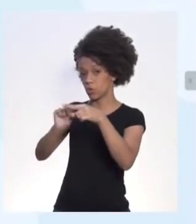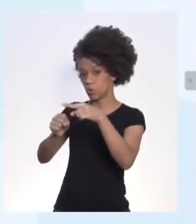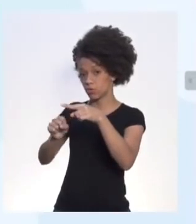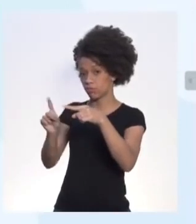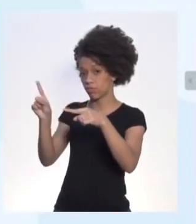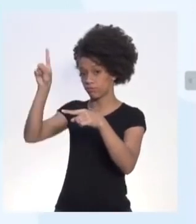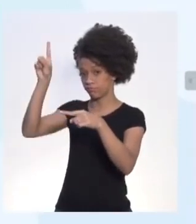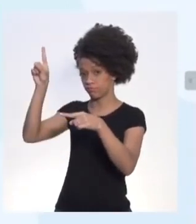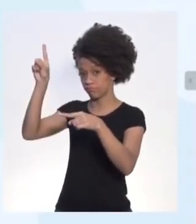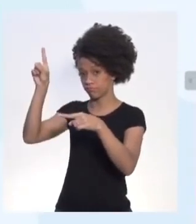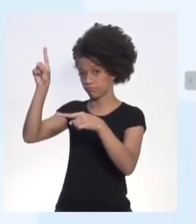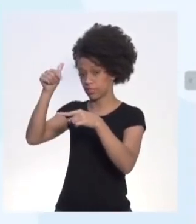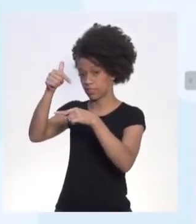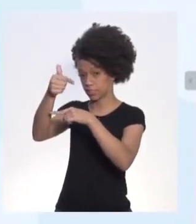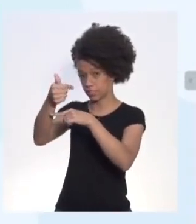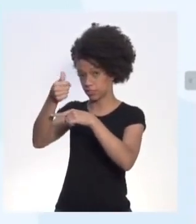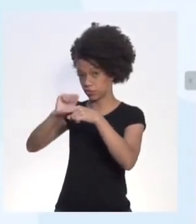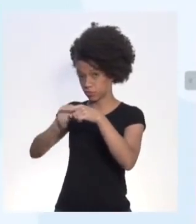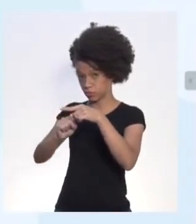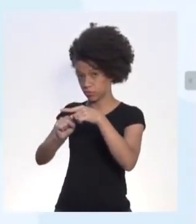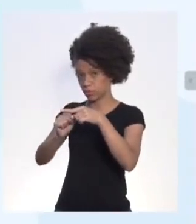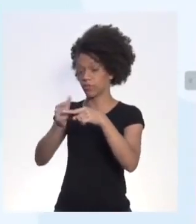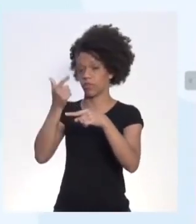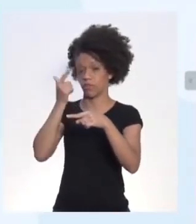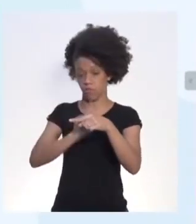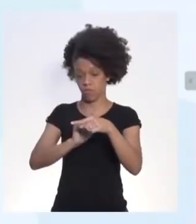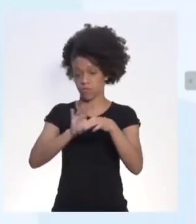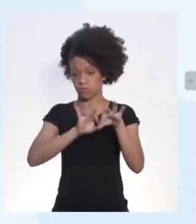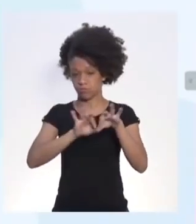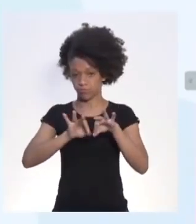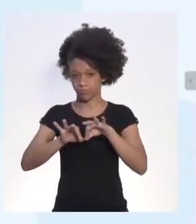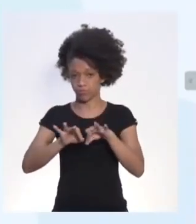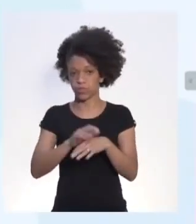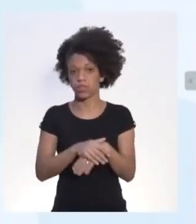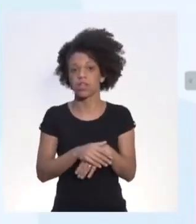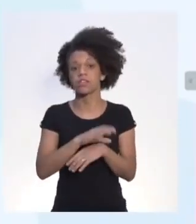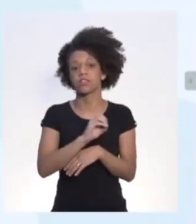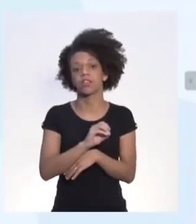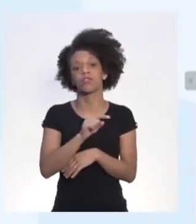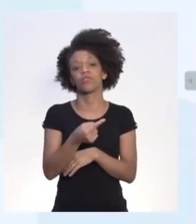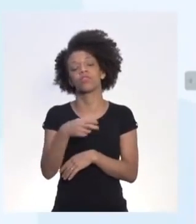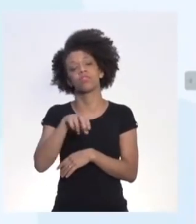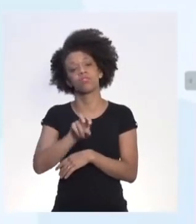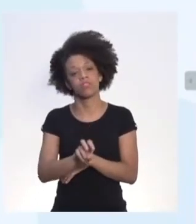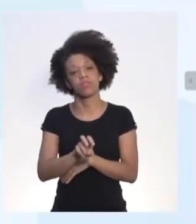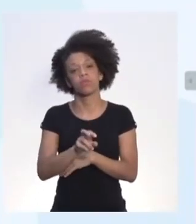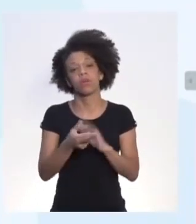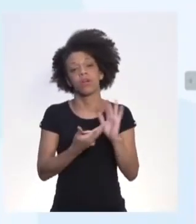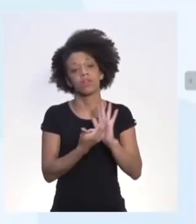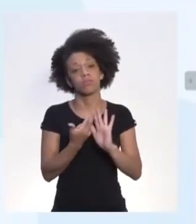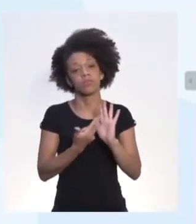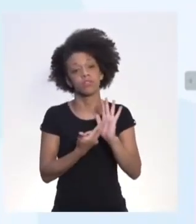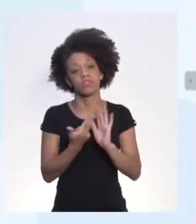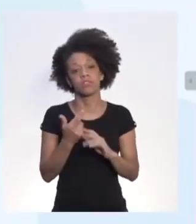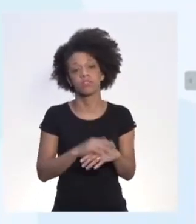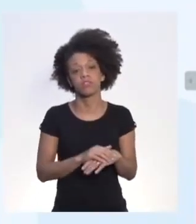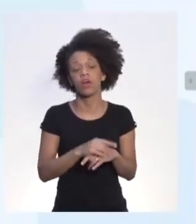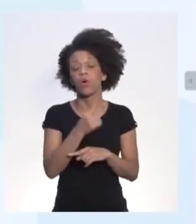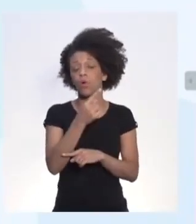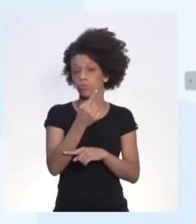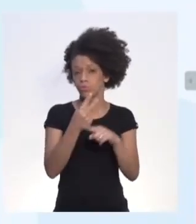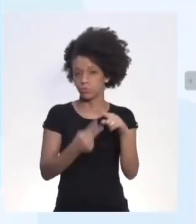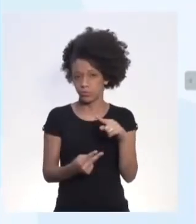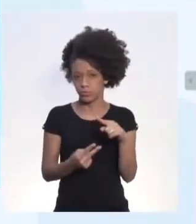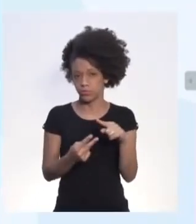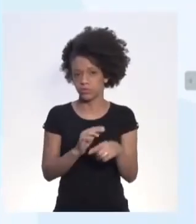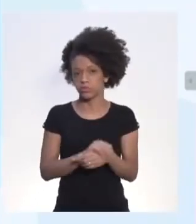Então, ela consegue encaixar certinho ali. E 0,5, né? Ela representa 1 sobre 2, que é meio.